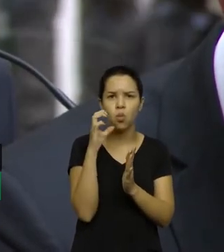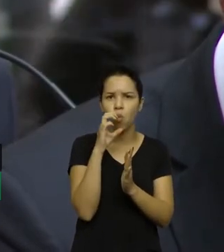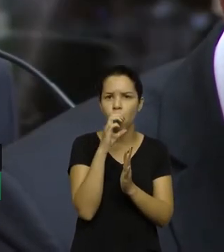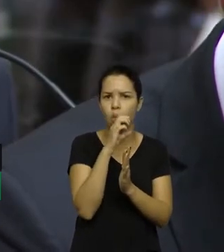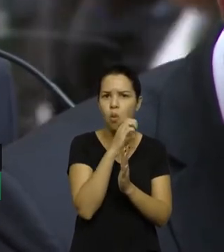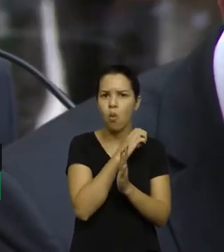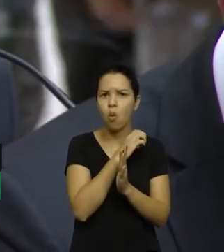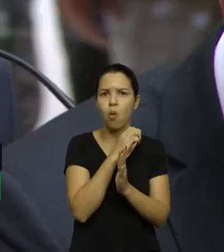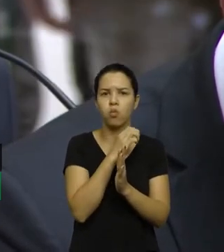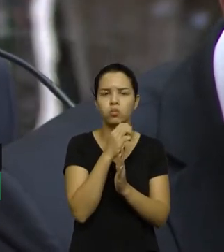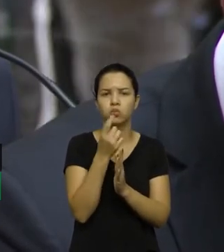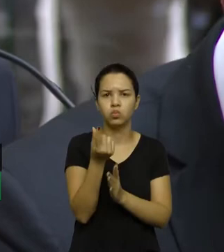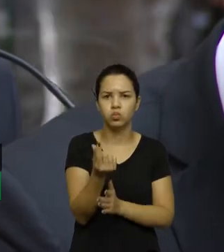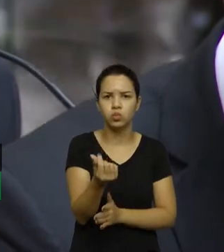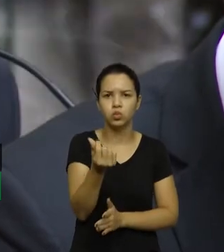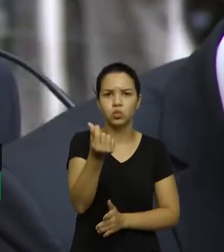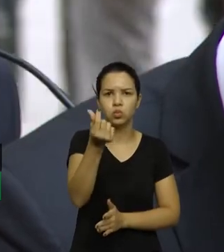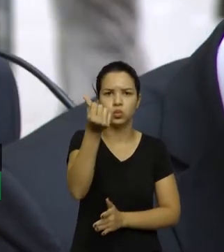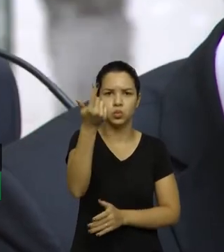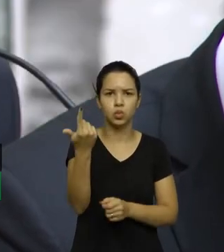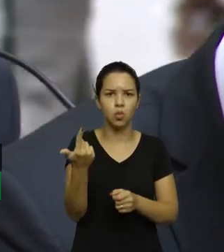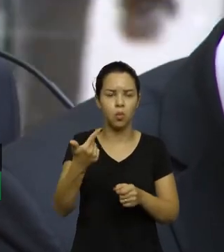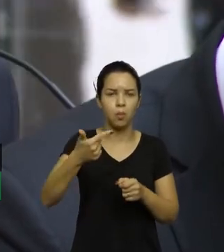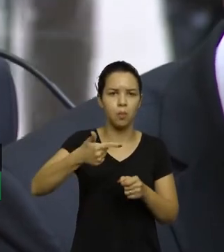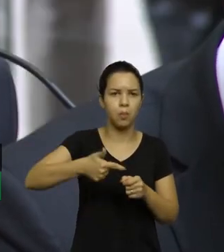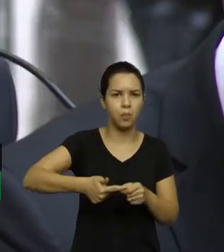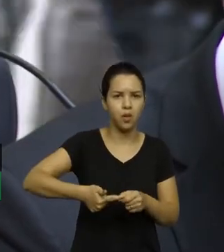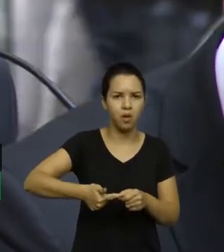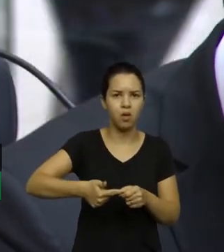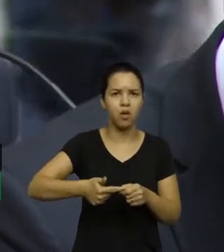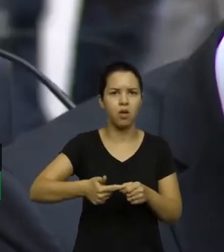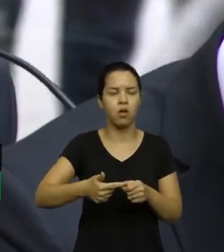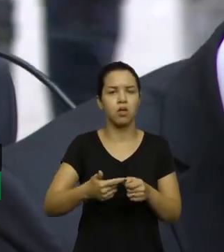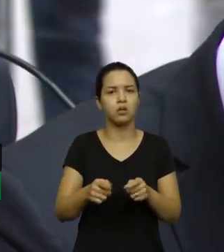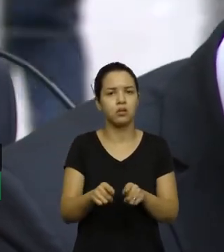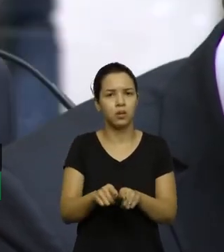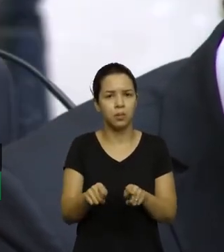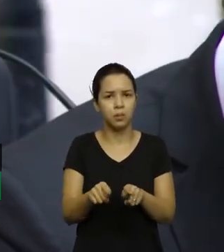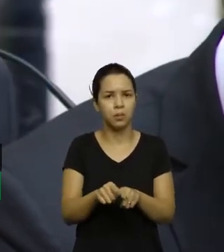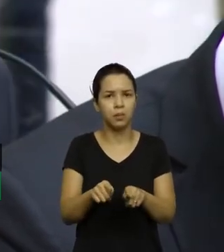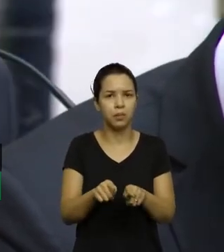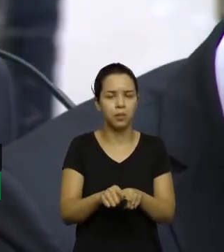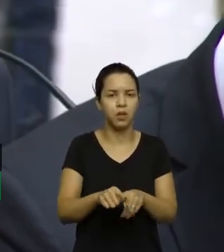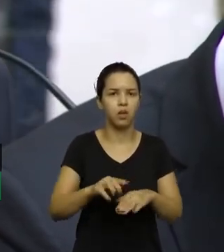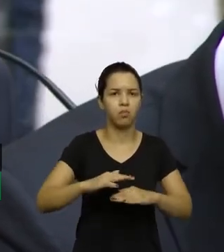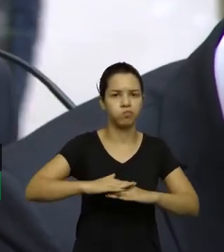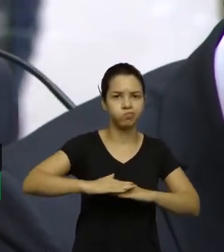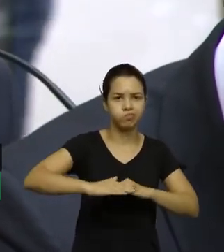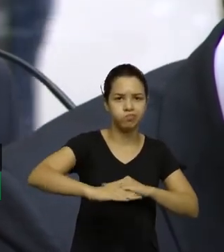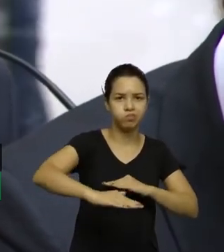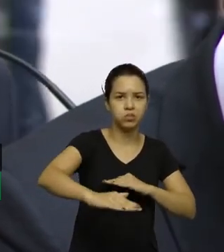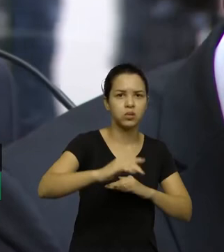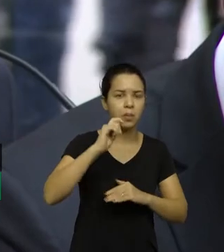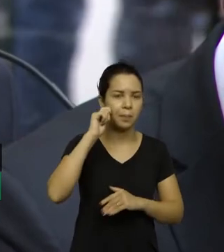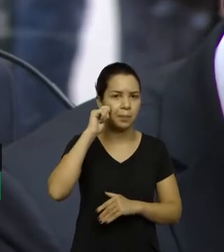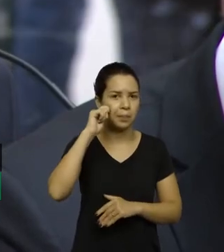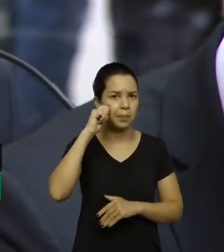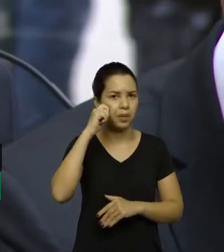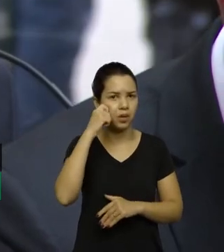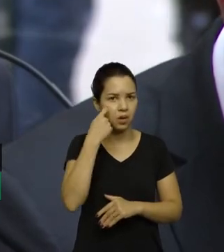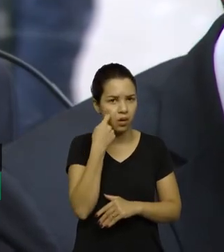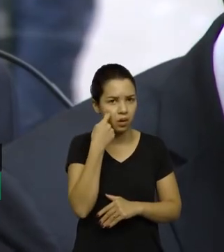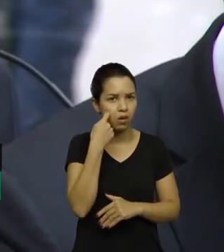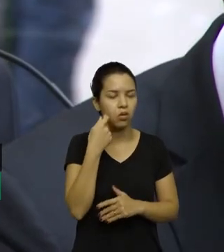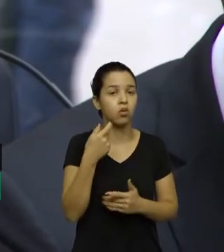do preço do petróleo, leia-se asfalto, realmente teve uma dificuldade muito grande. São licitações que estão sendo